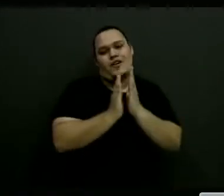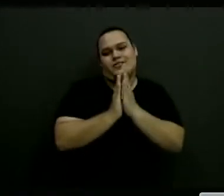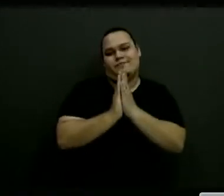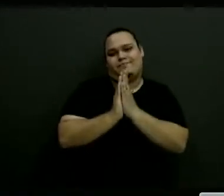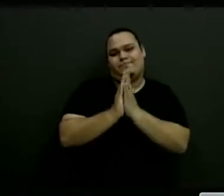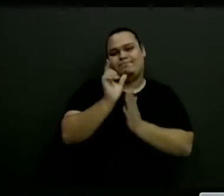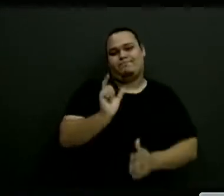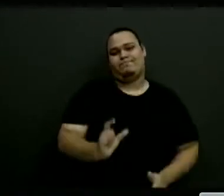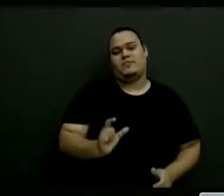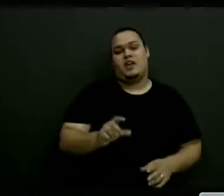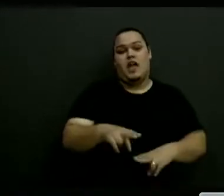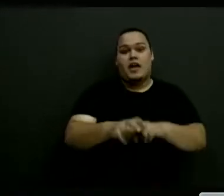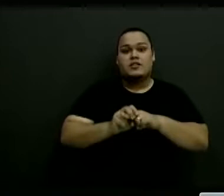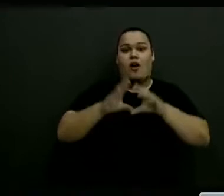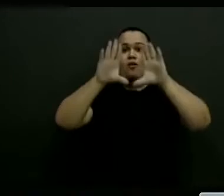nós.